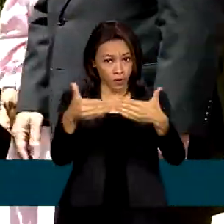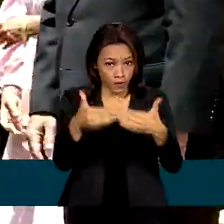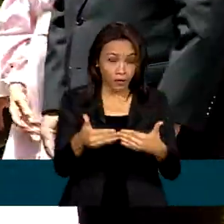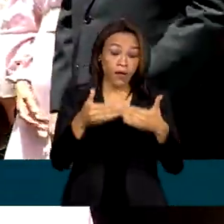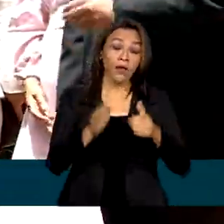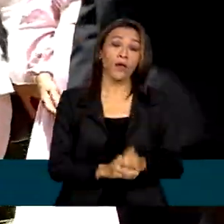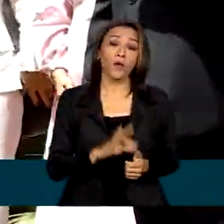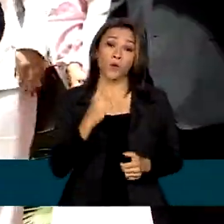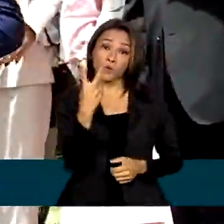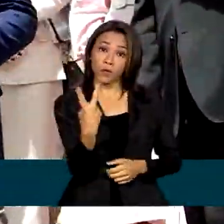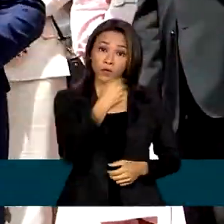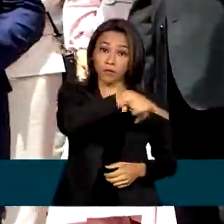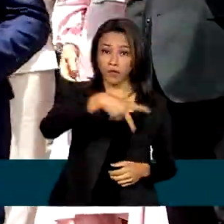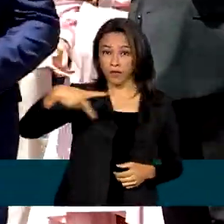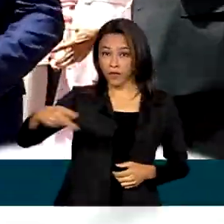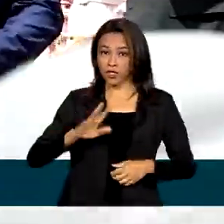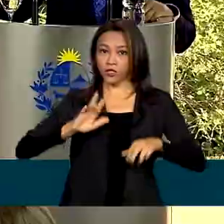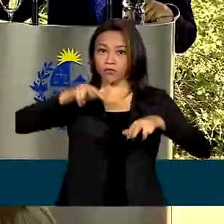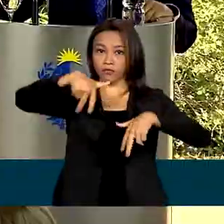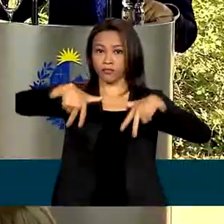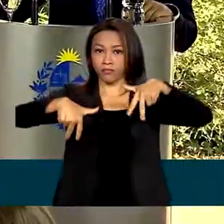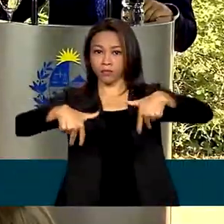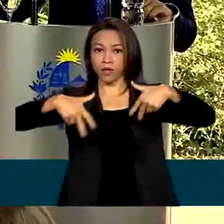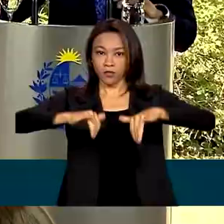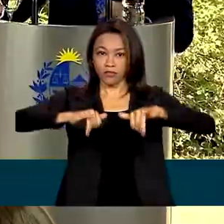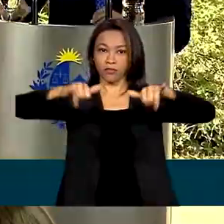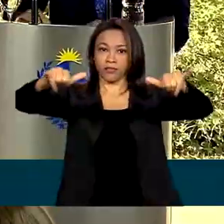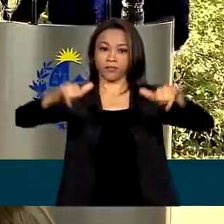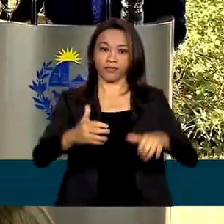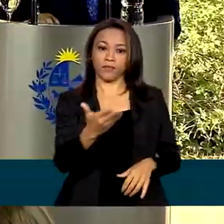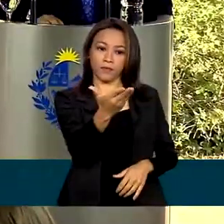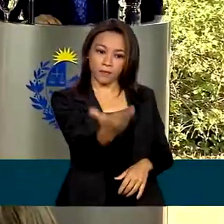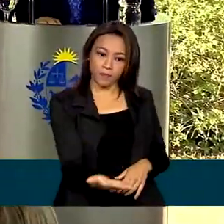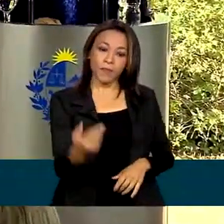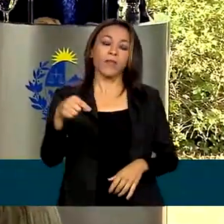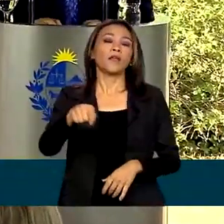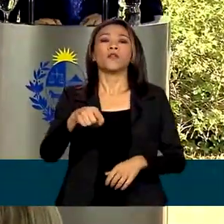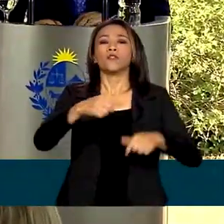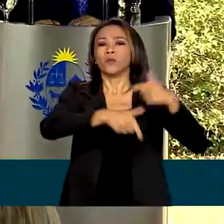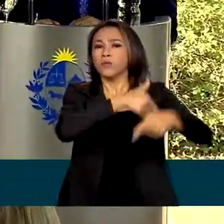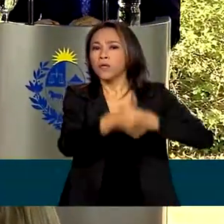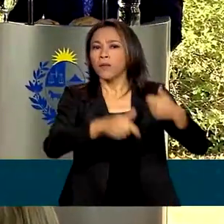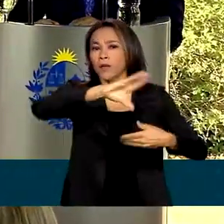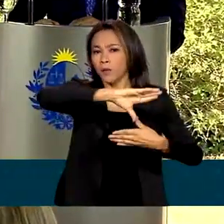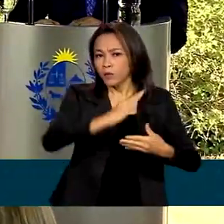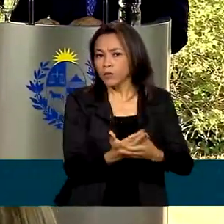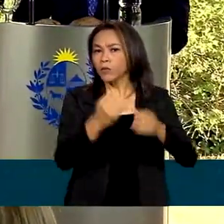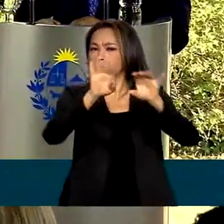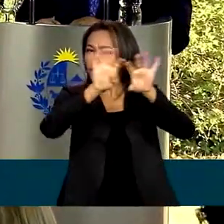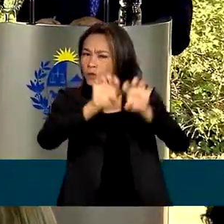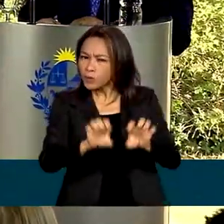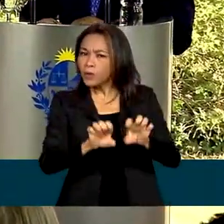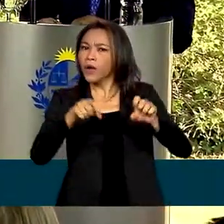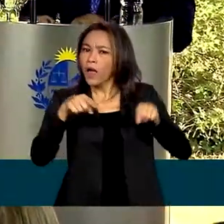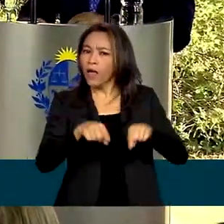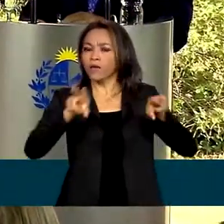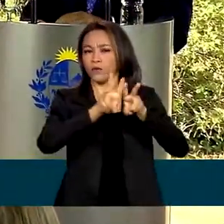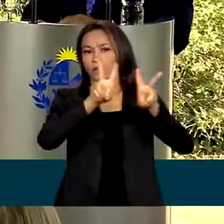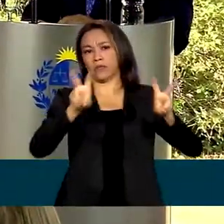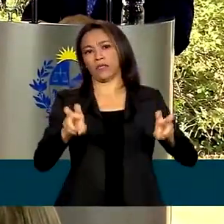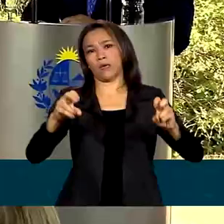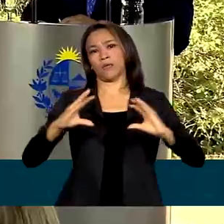países deram uma declaração em conjunto. Mercosul e obras binacionais de infraestrutura foram os temas